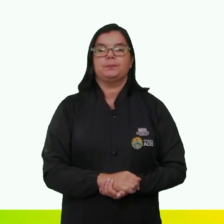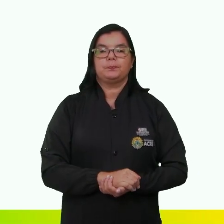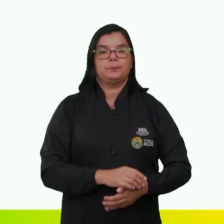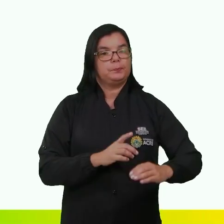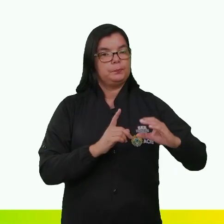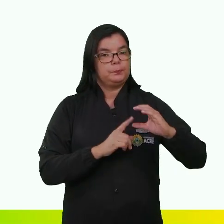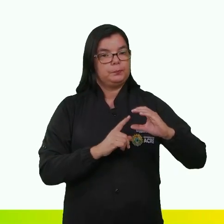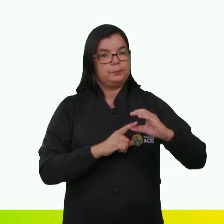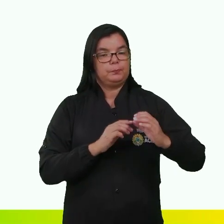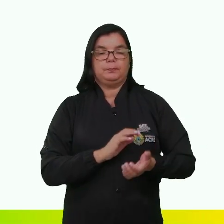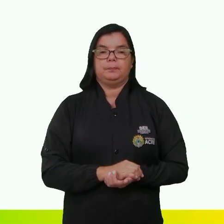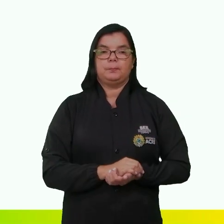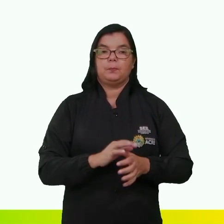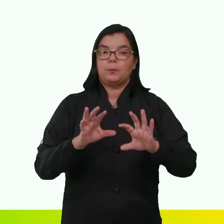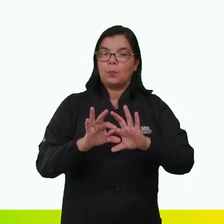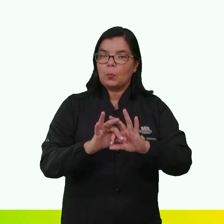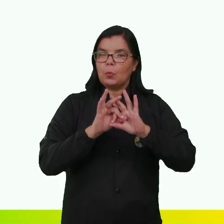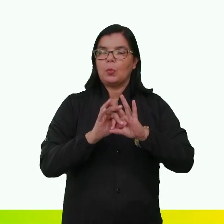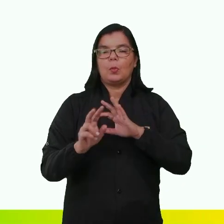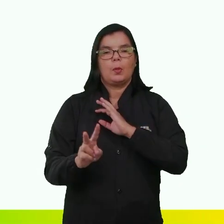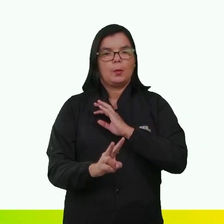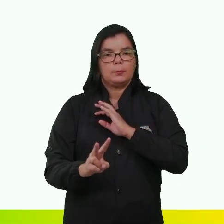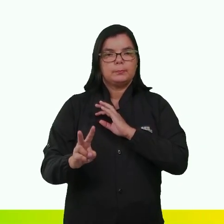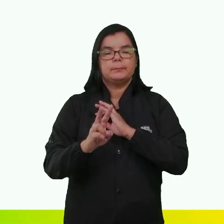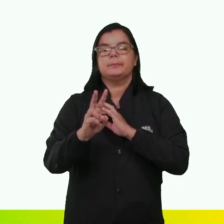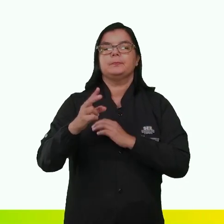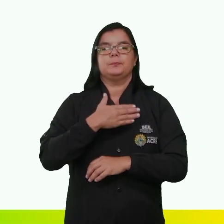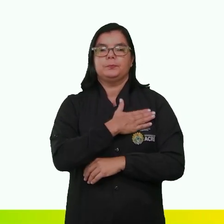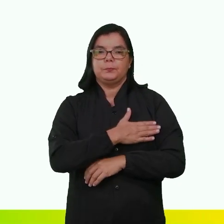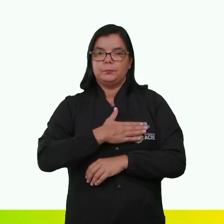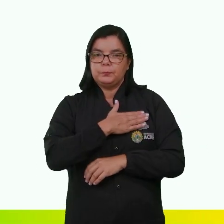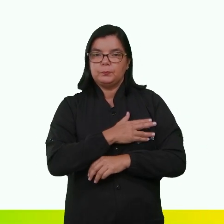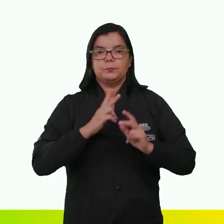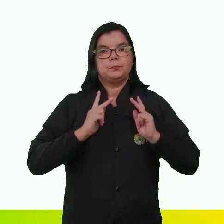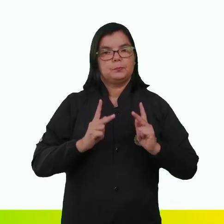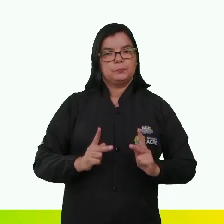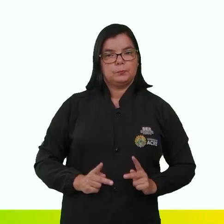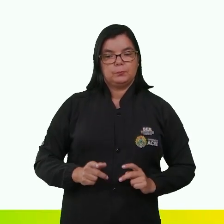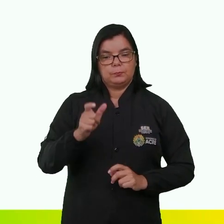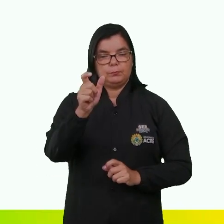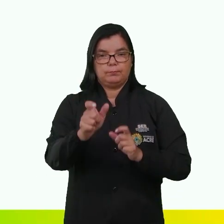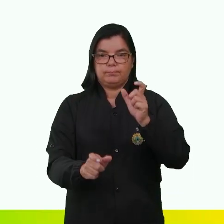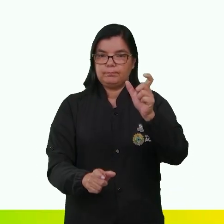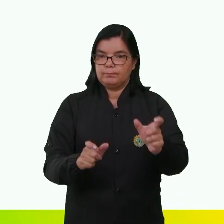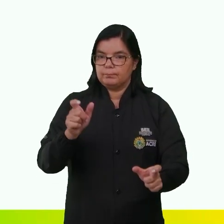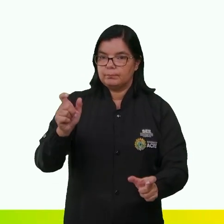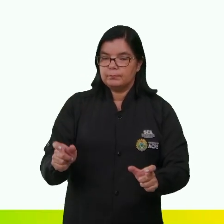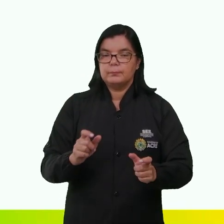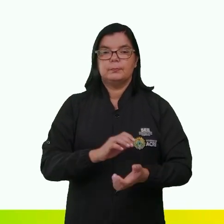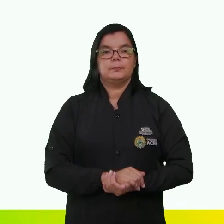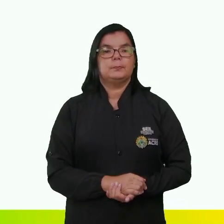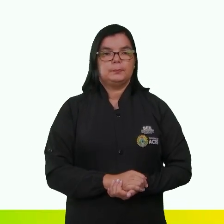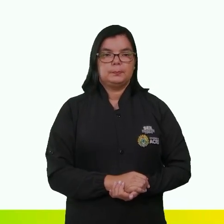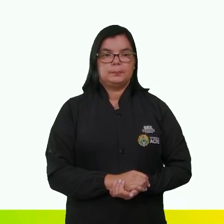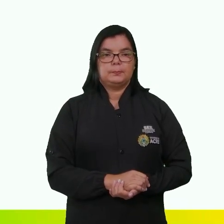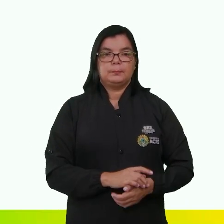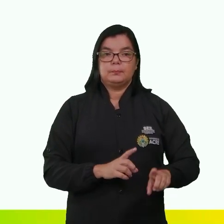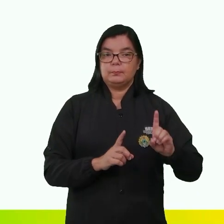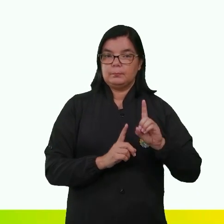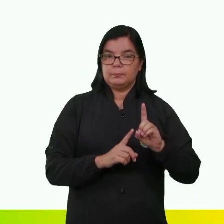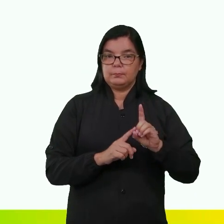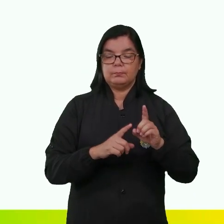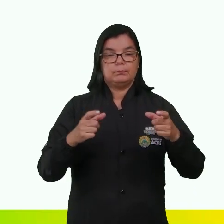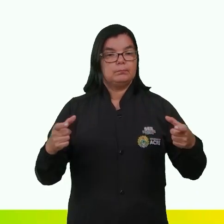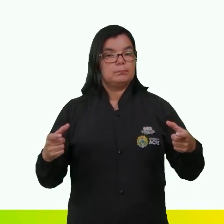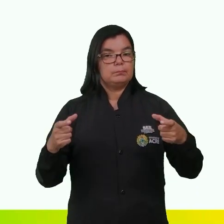autônomas. C, a uniformização de valores, gostos e comportamentos entre os indivíduos.